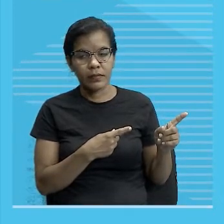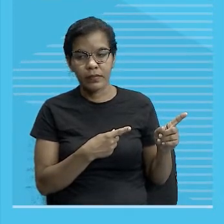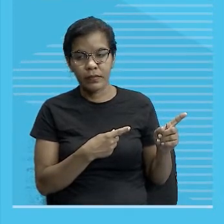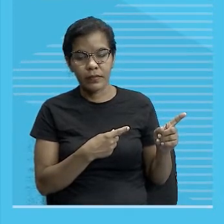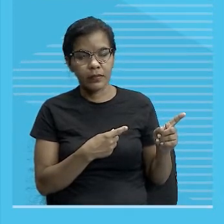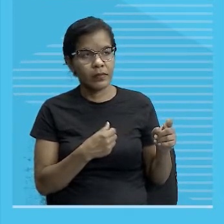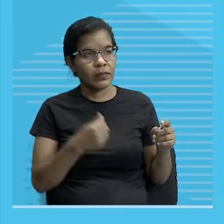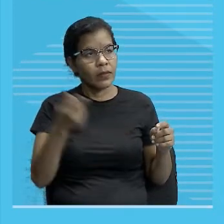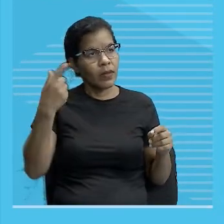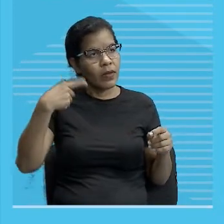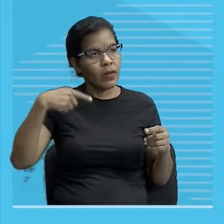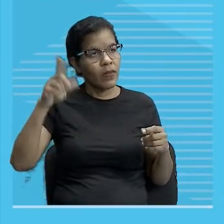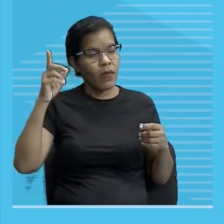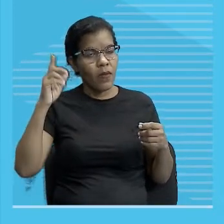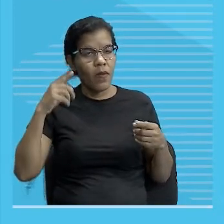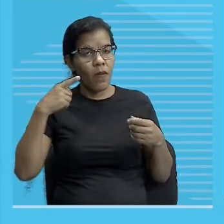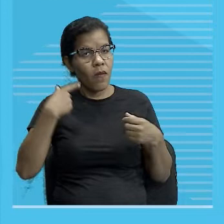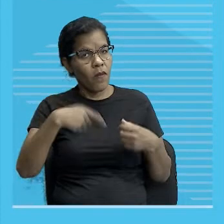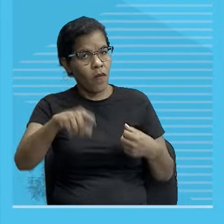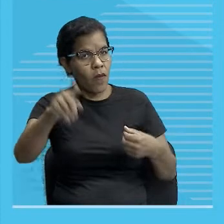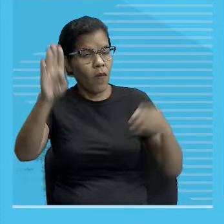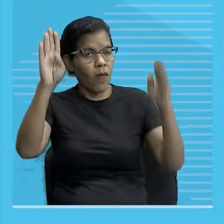Vou à casa.